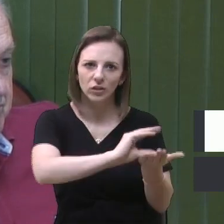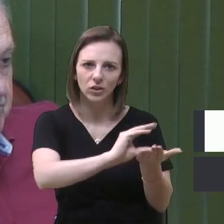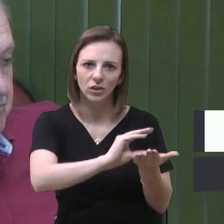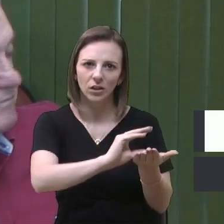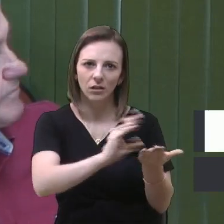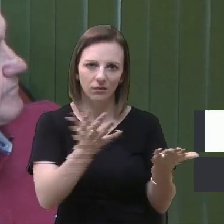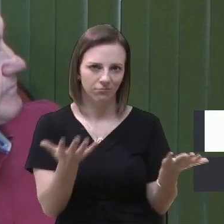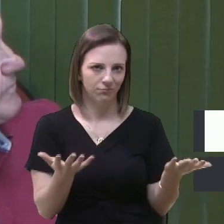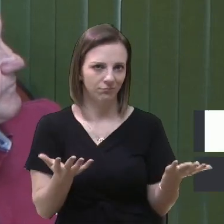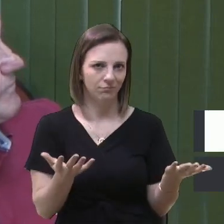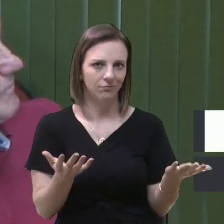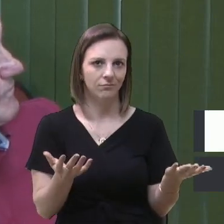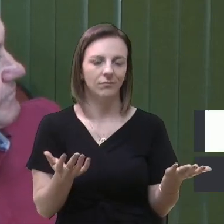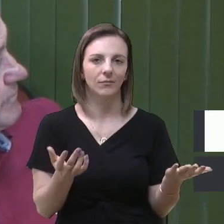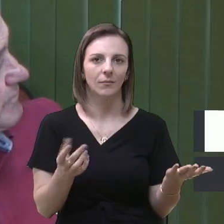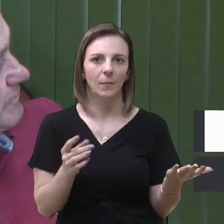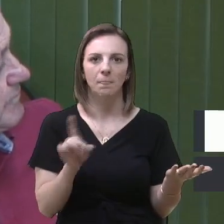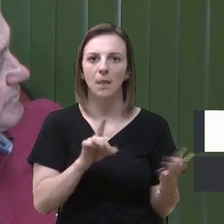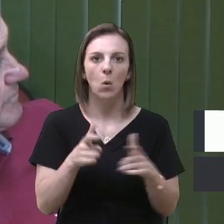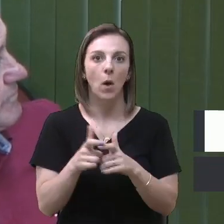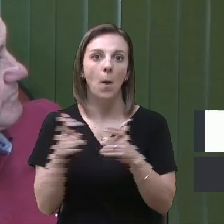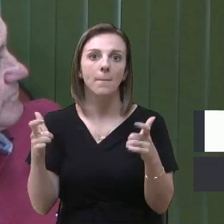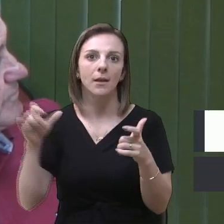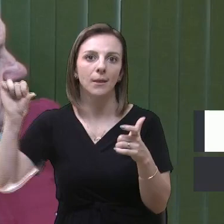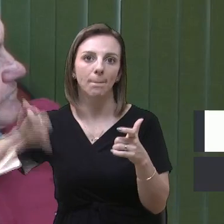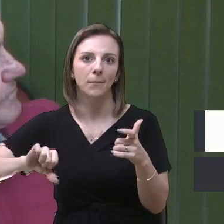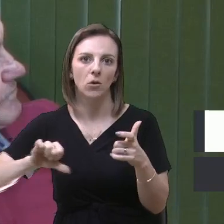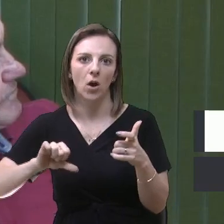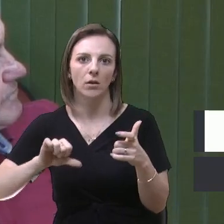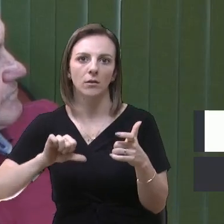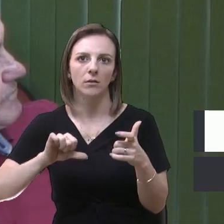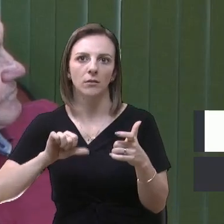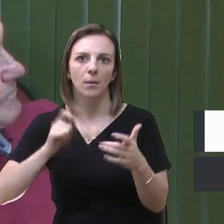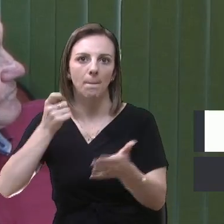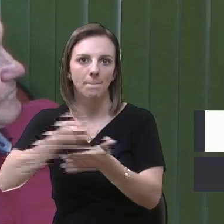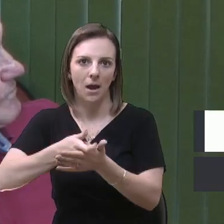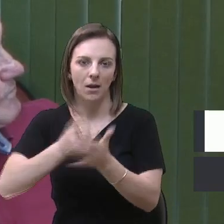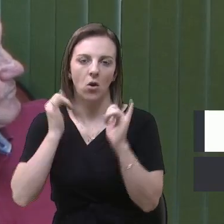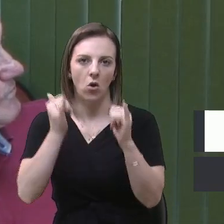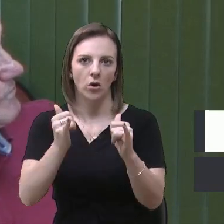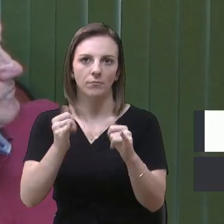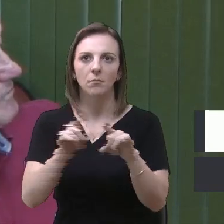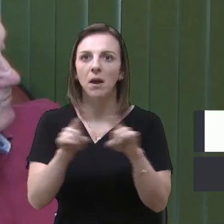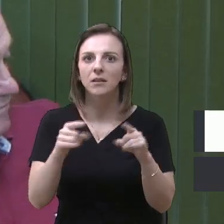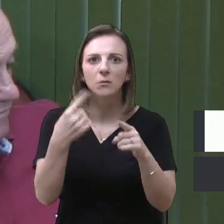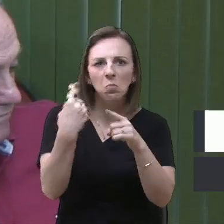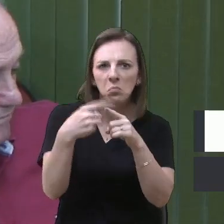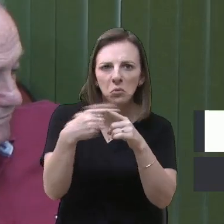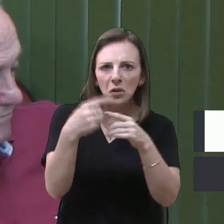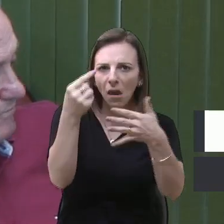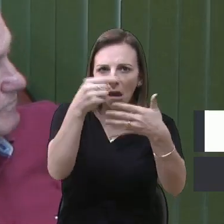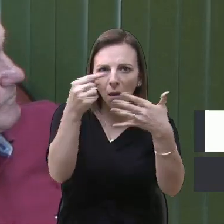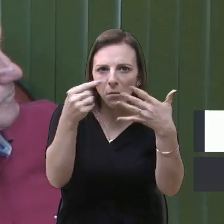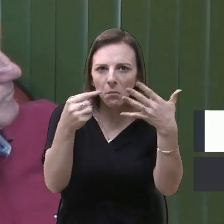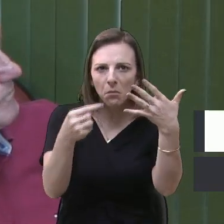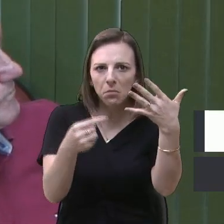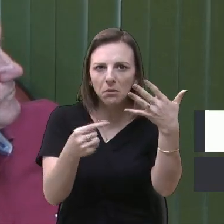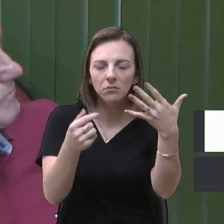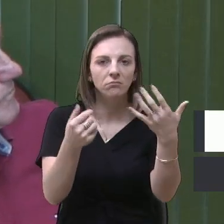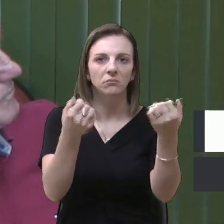passagem. Não, no exposição de motivo, não fala nenhum momento de estação